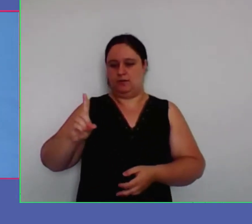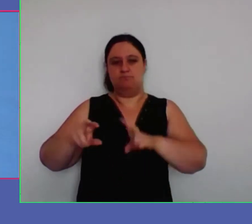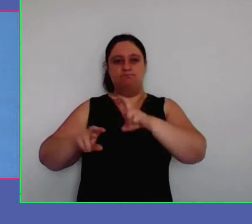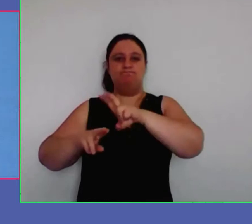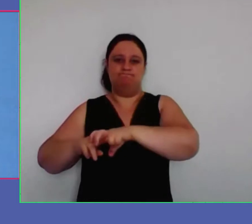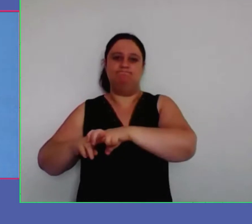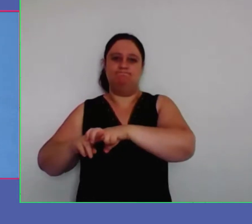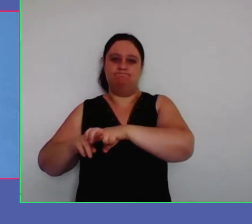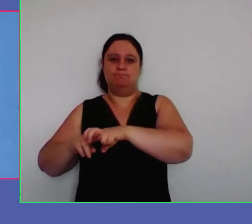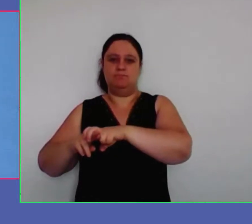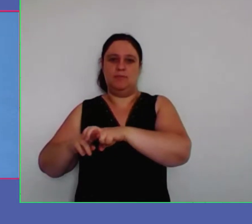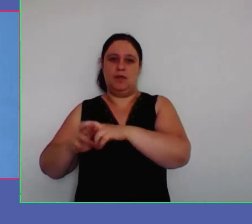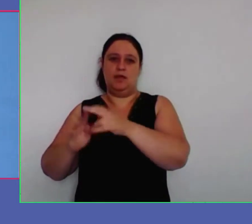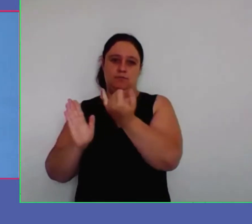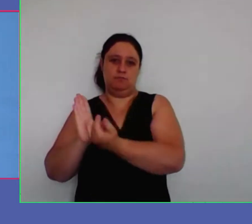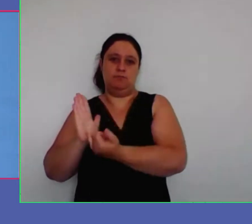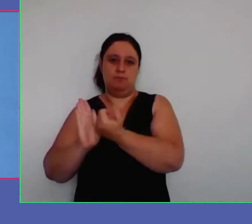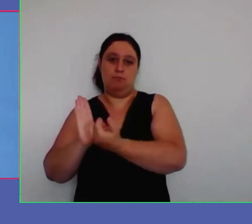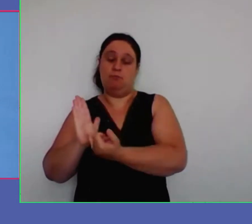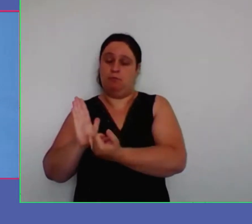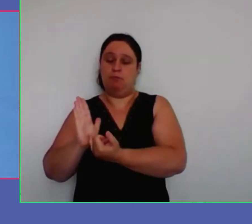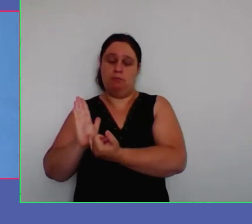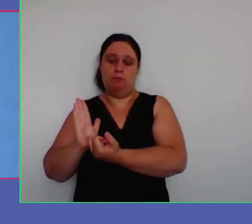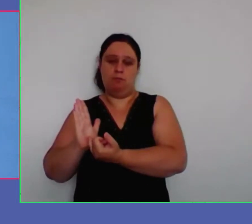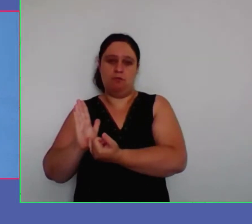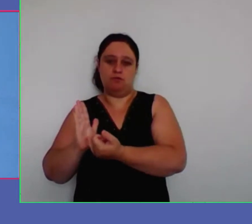ele como um publicano, um coletor de impostos,